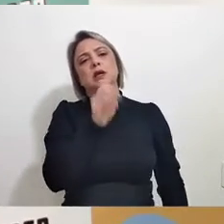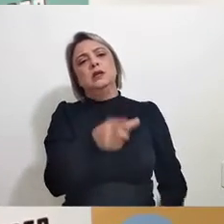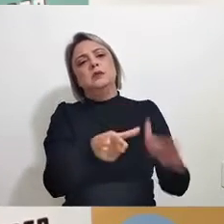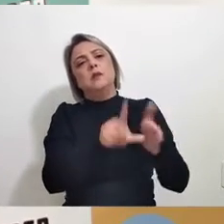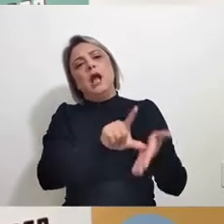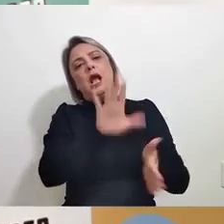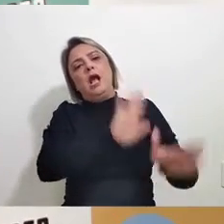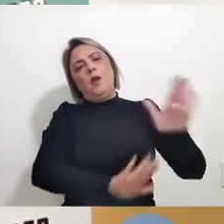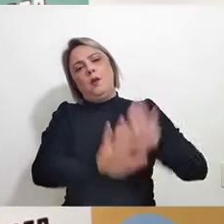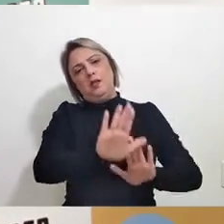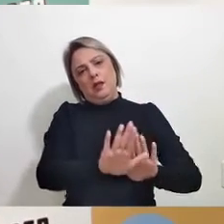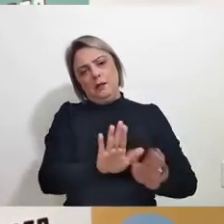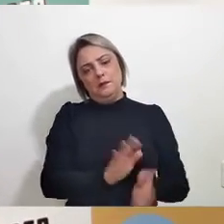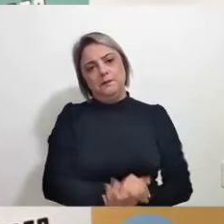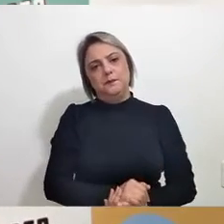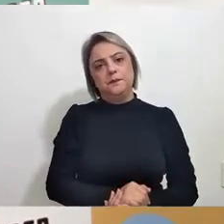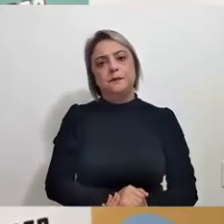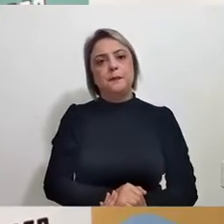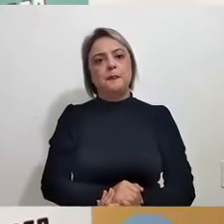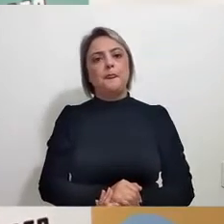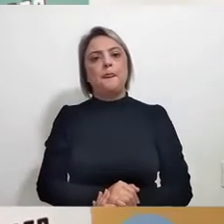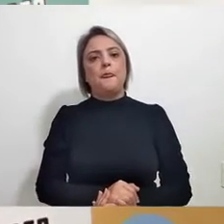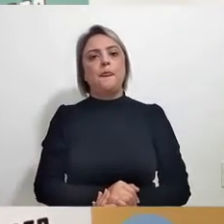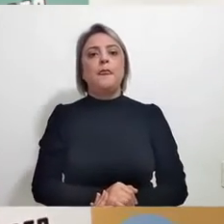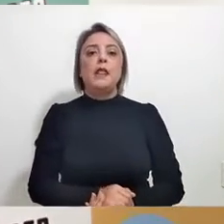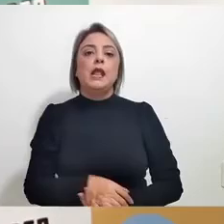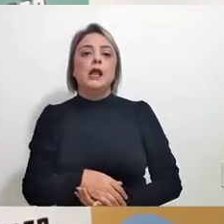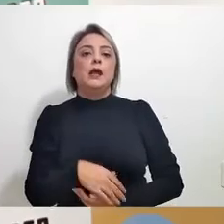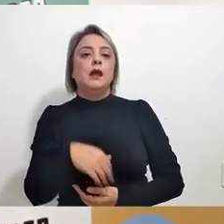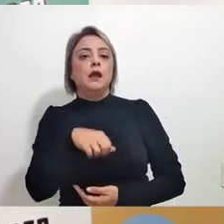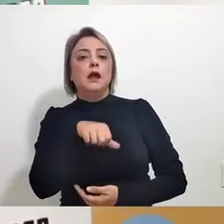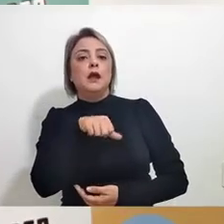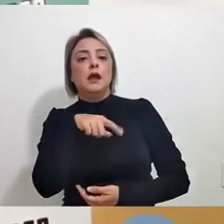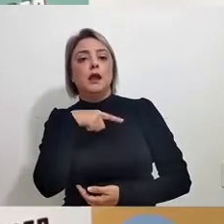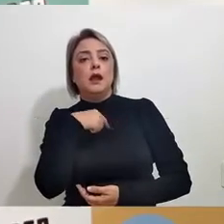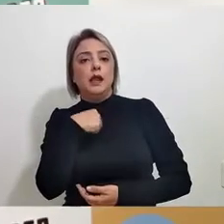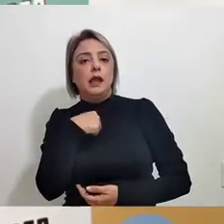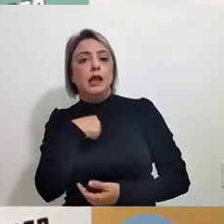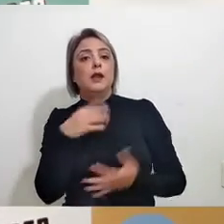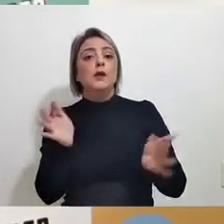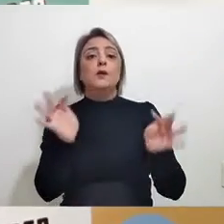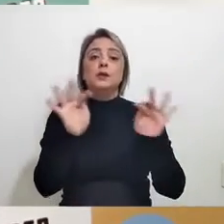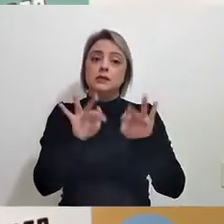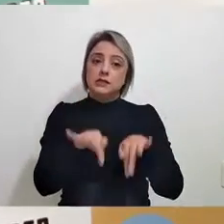que nessa data, 18 de maio, os professores,